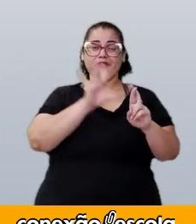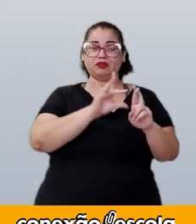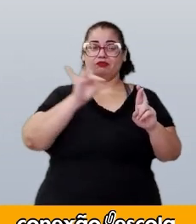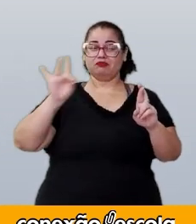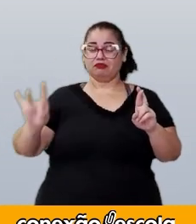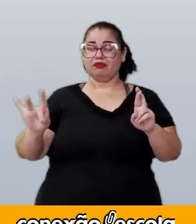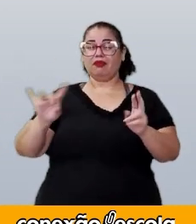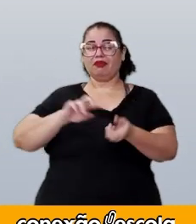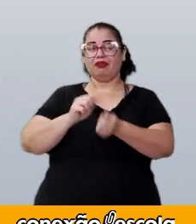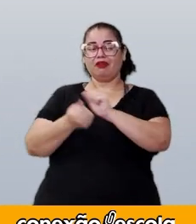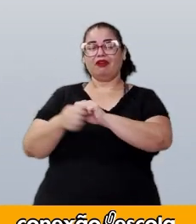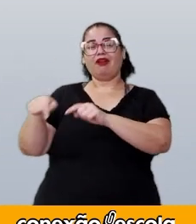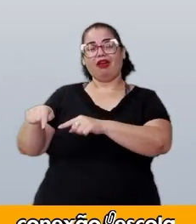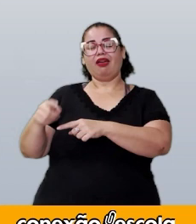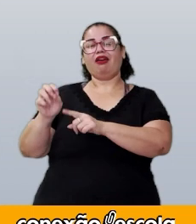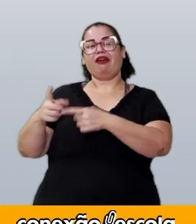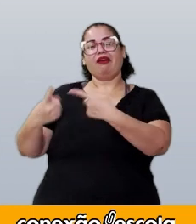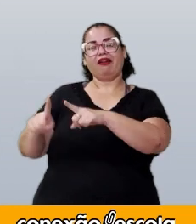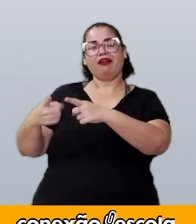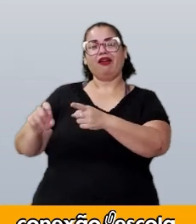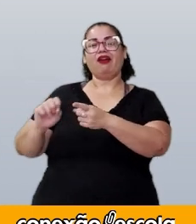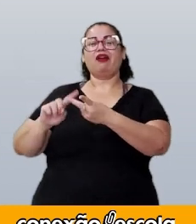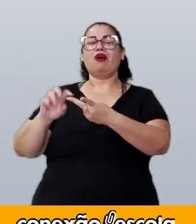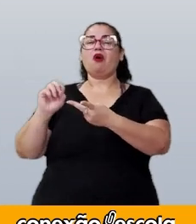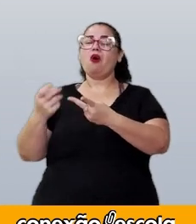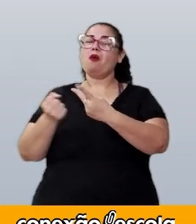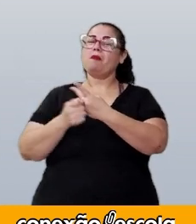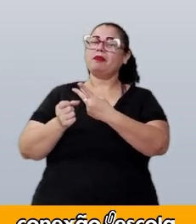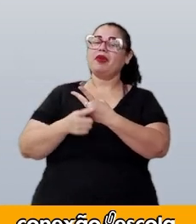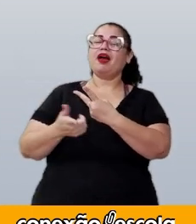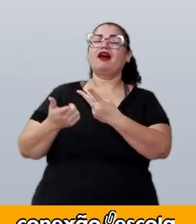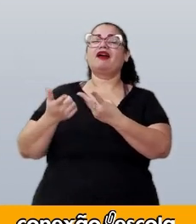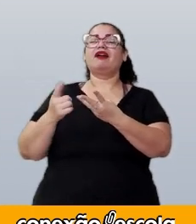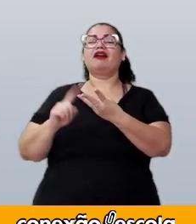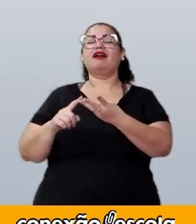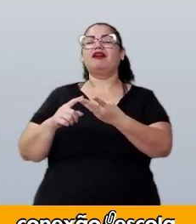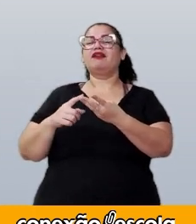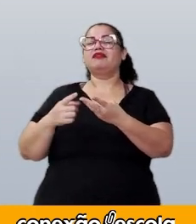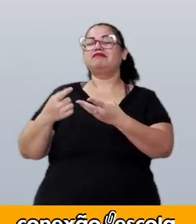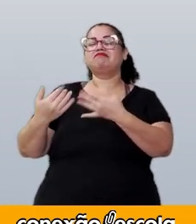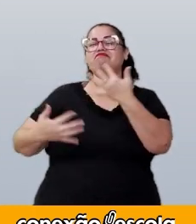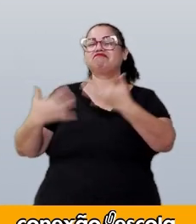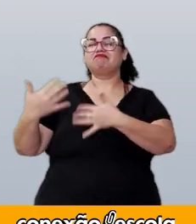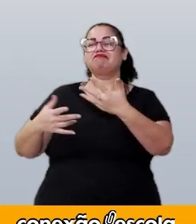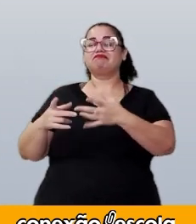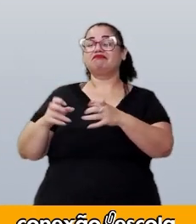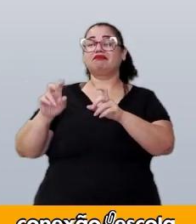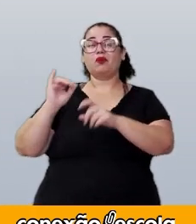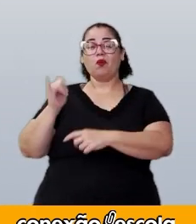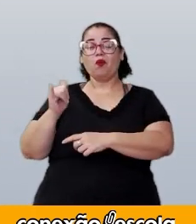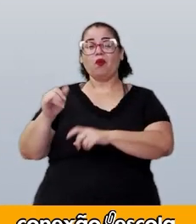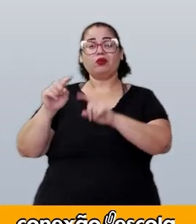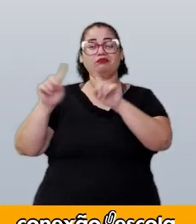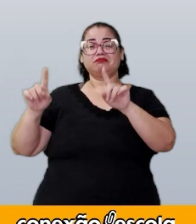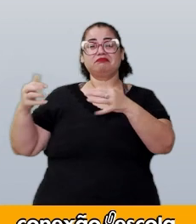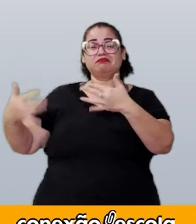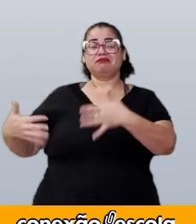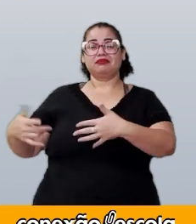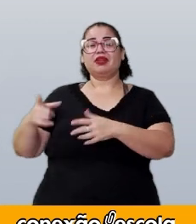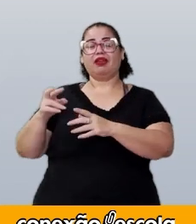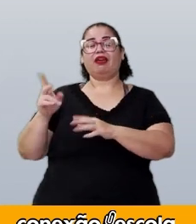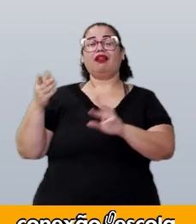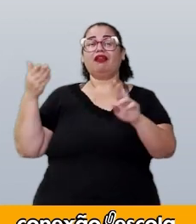tom cômico, irônico ou crítico, cujas alterações de um conto ou de um quadro, por exemplo,